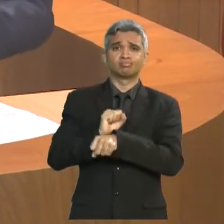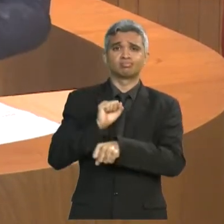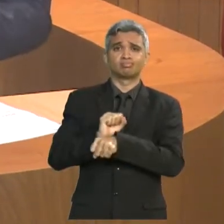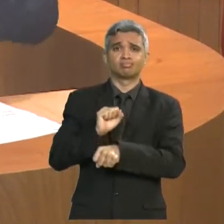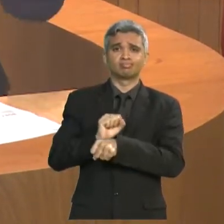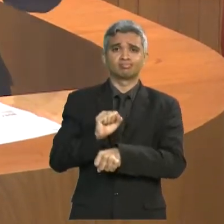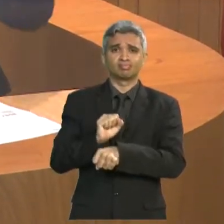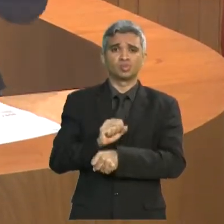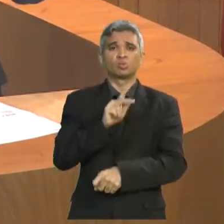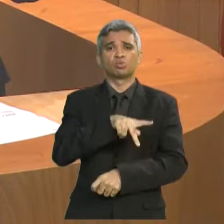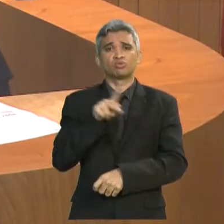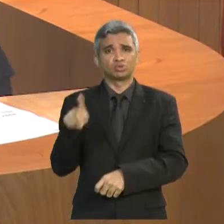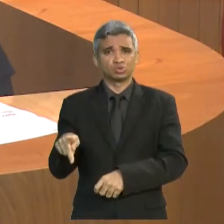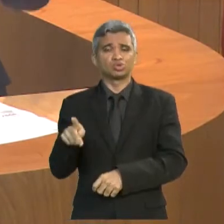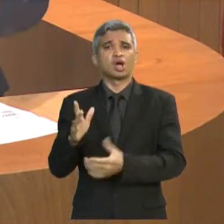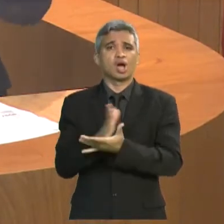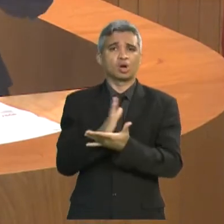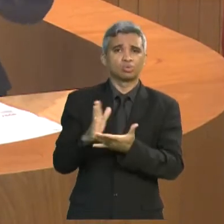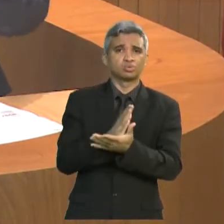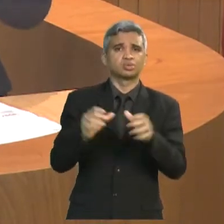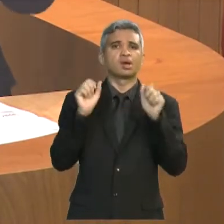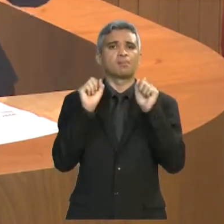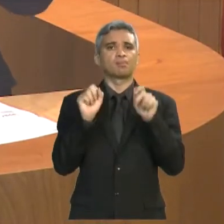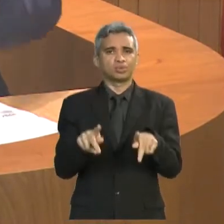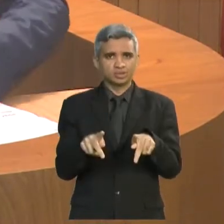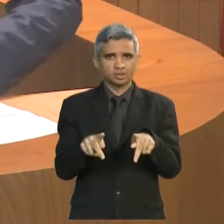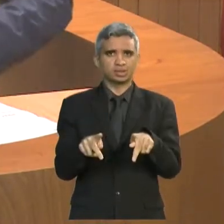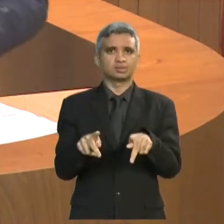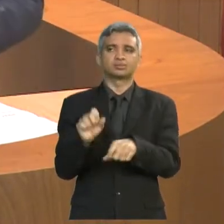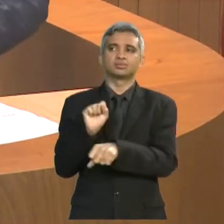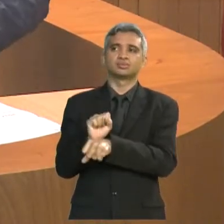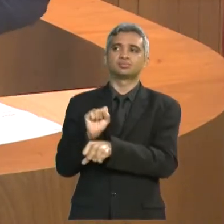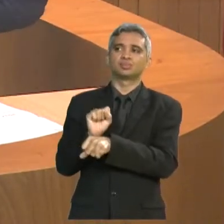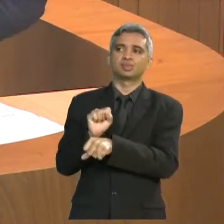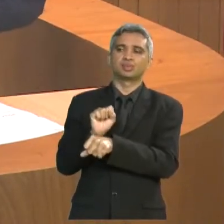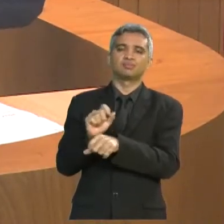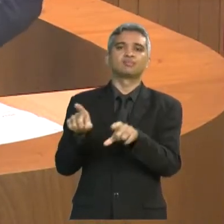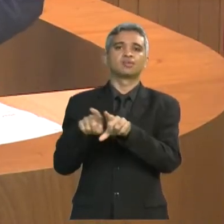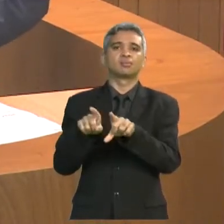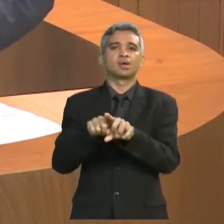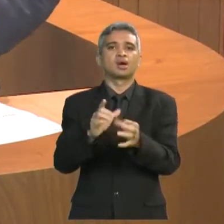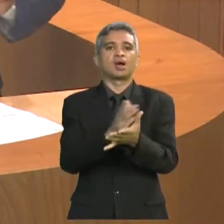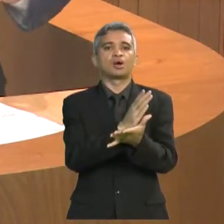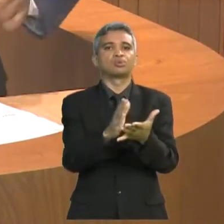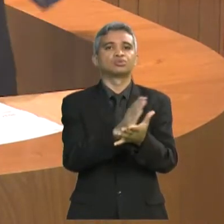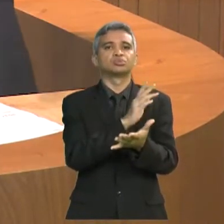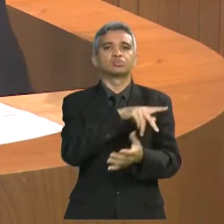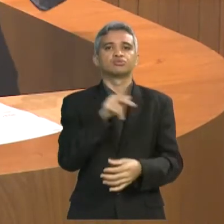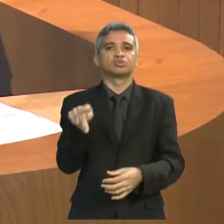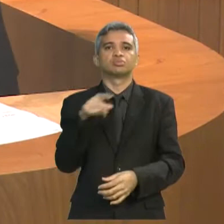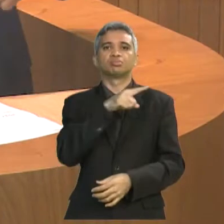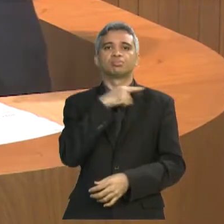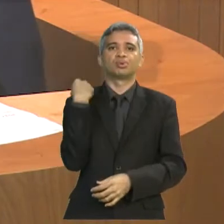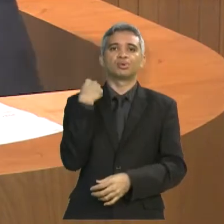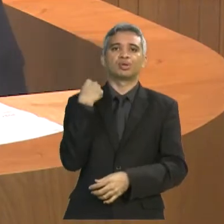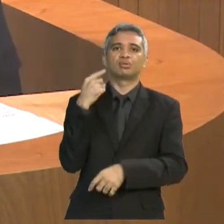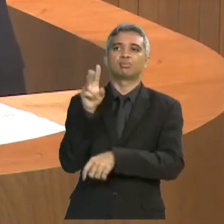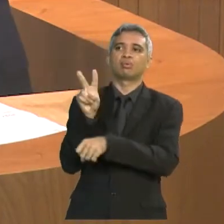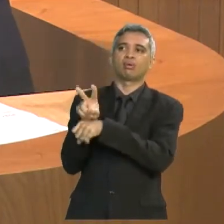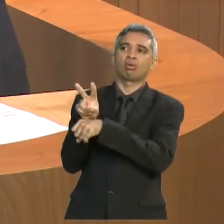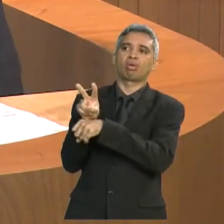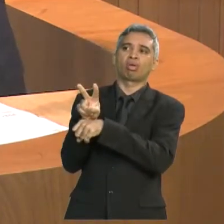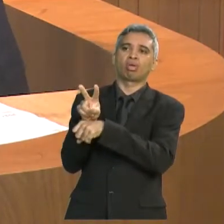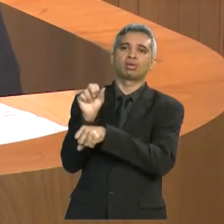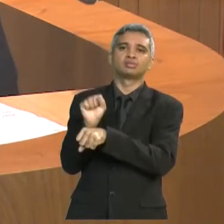aposentaram o avanço pagamento os professores já morreram na expectativa de receber esse pagamento e alguns prefeitos de alguns governadores dos Estados